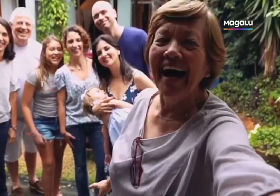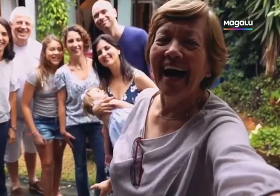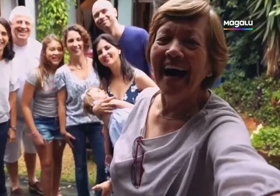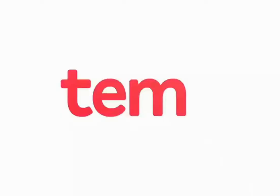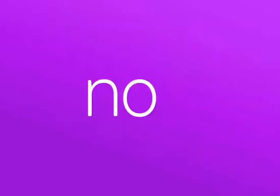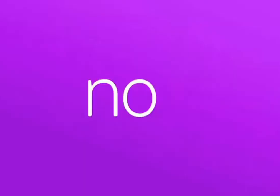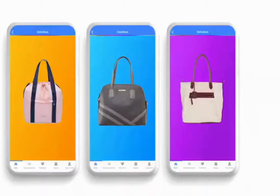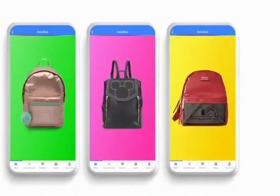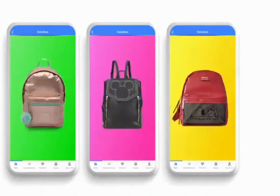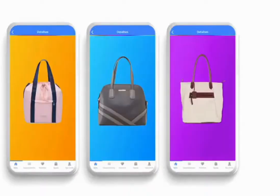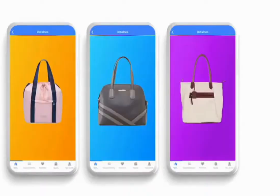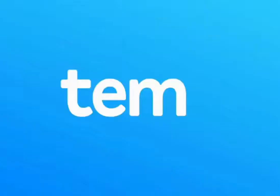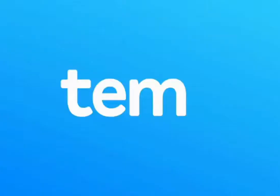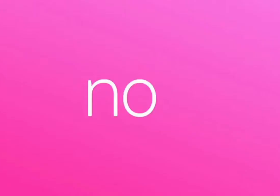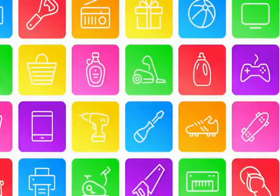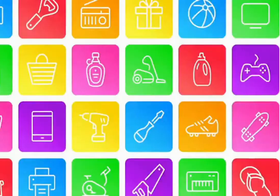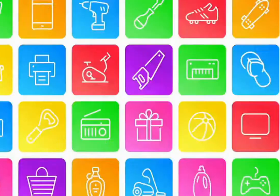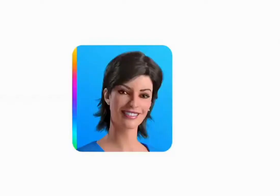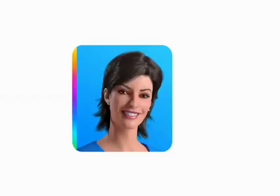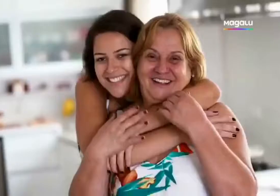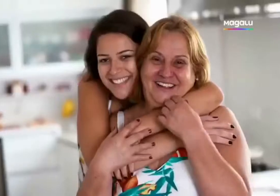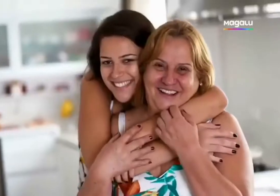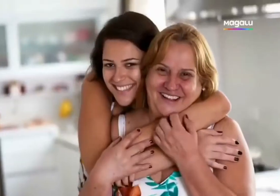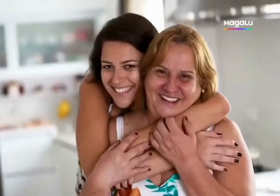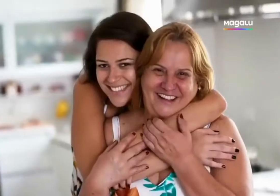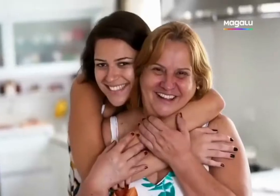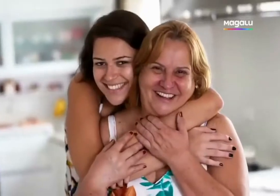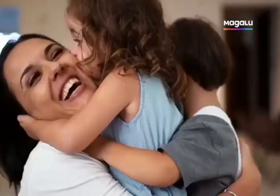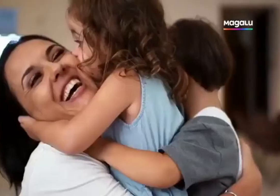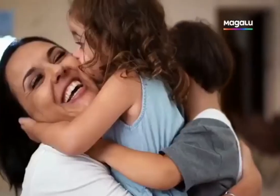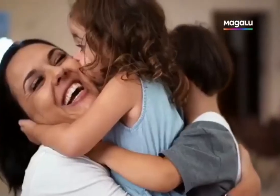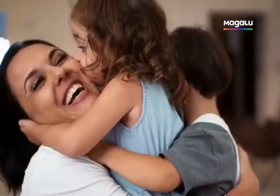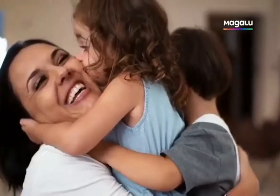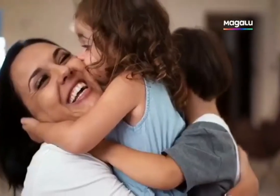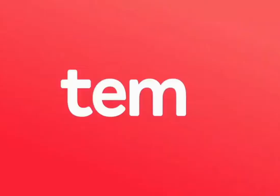as mães, tem no Magalu, tem no Magalu.